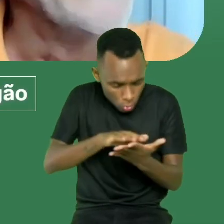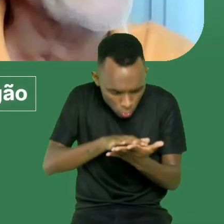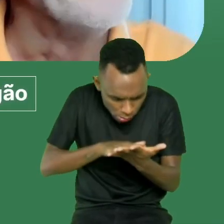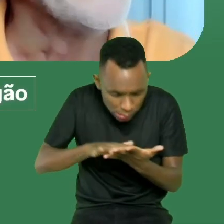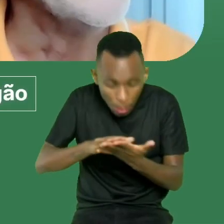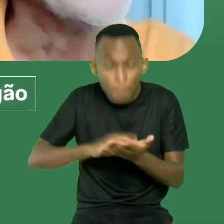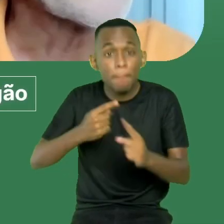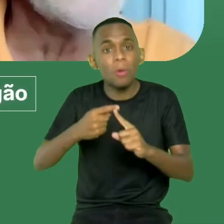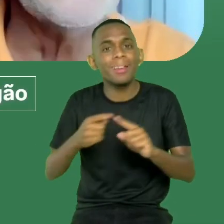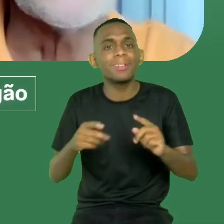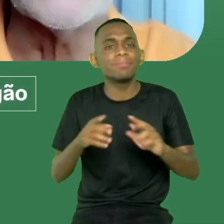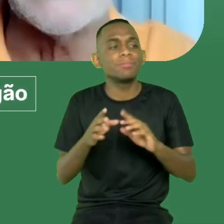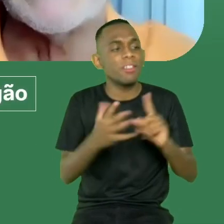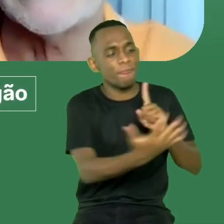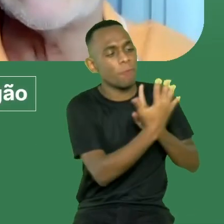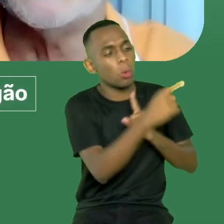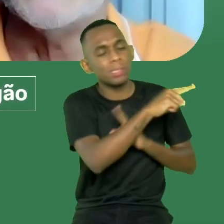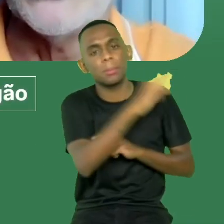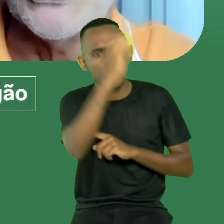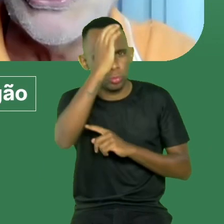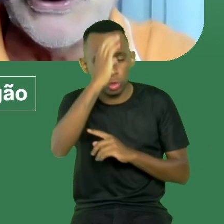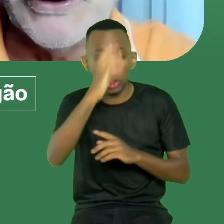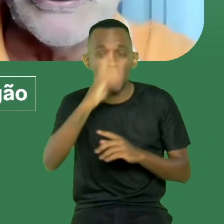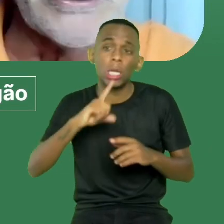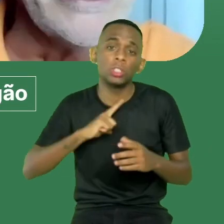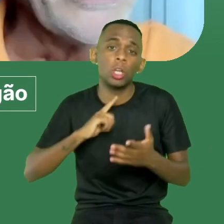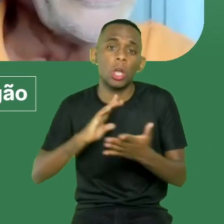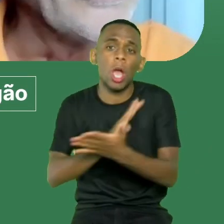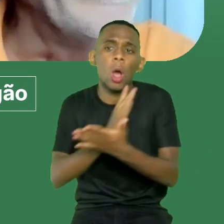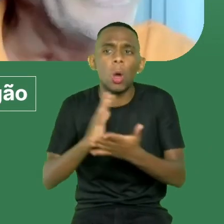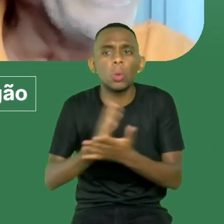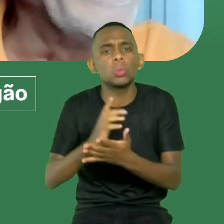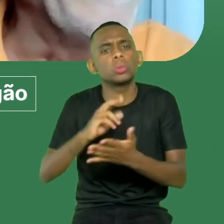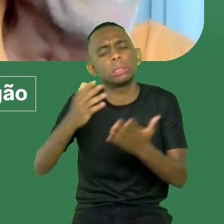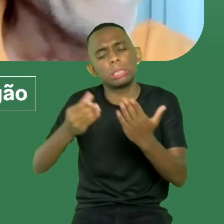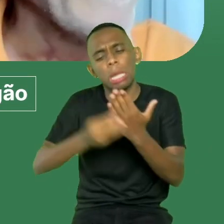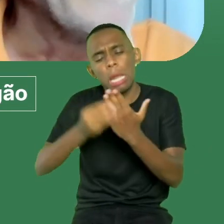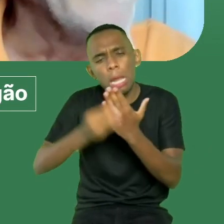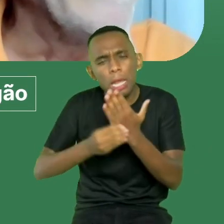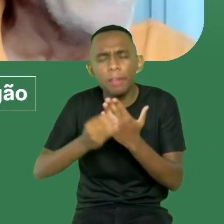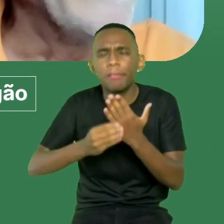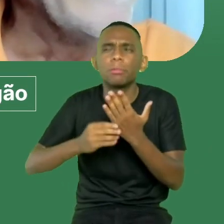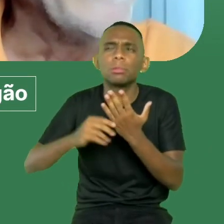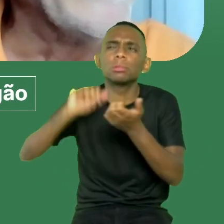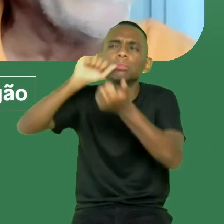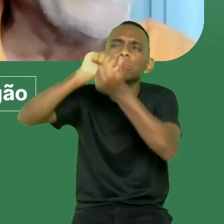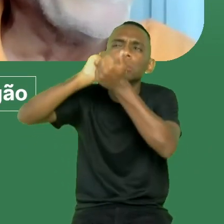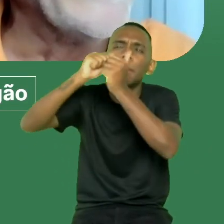mão. Tinha livro de interpretação de sonhos, livros sobre